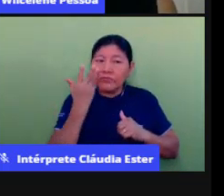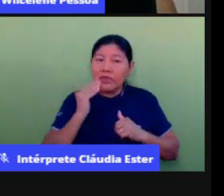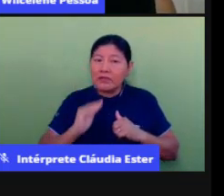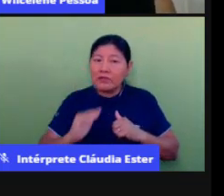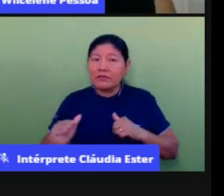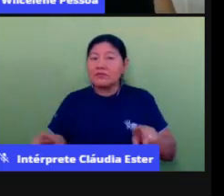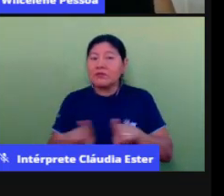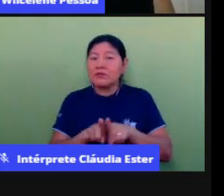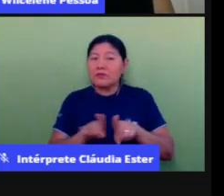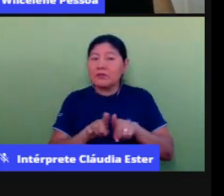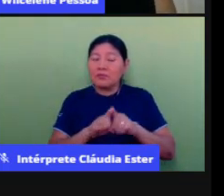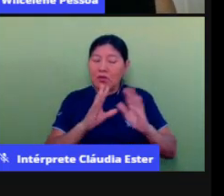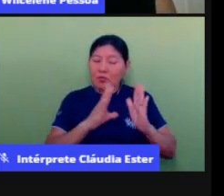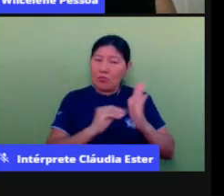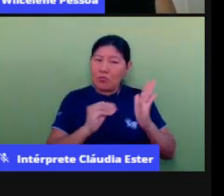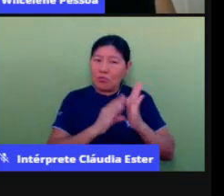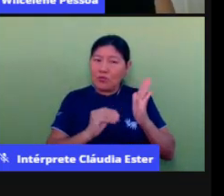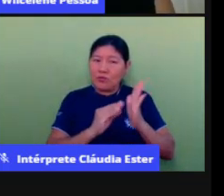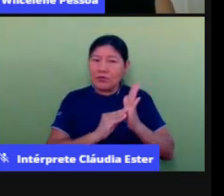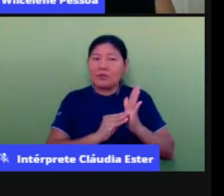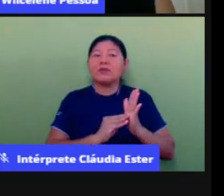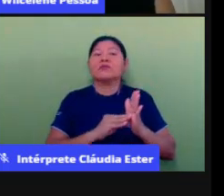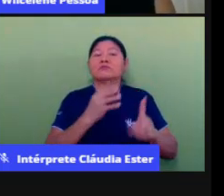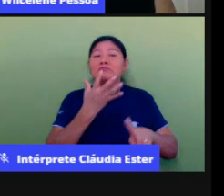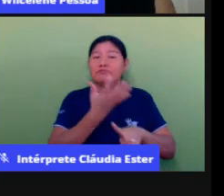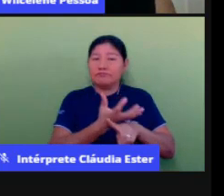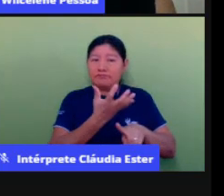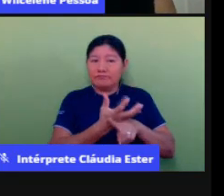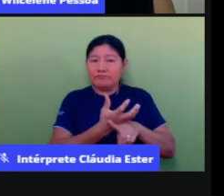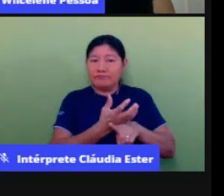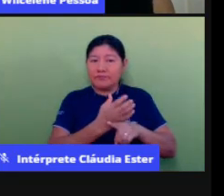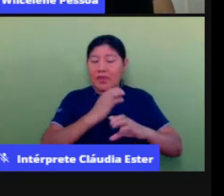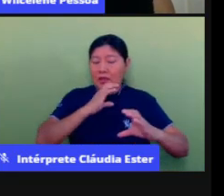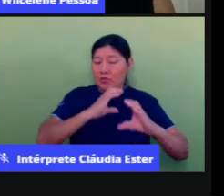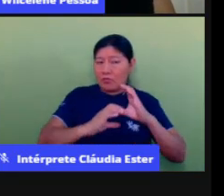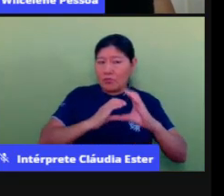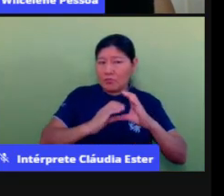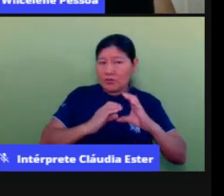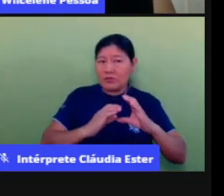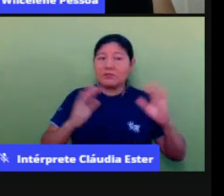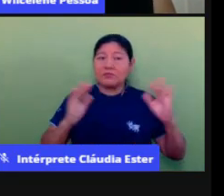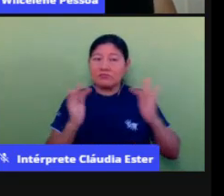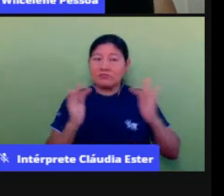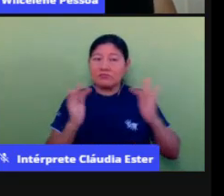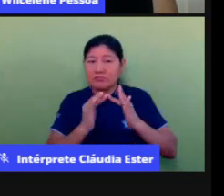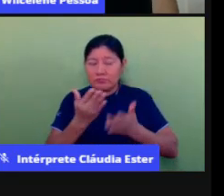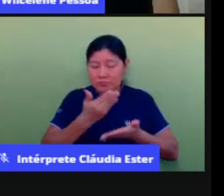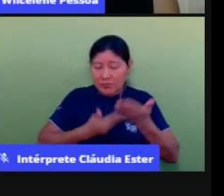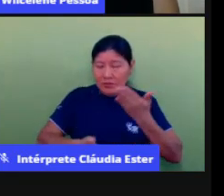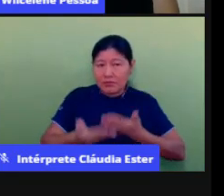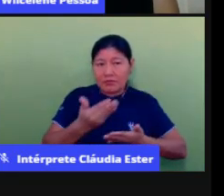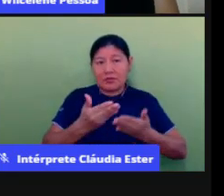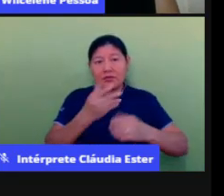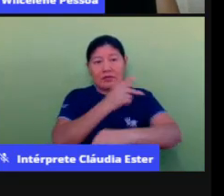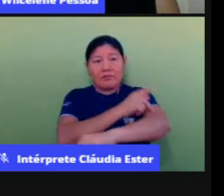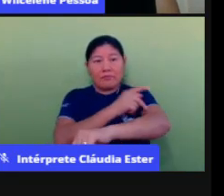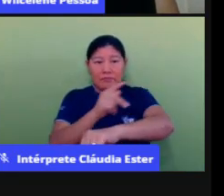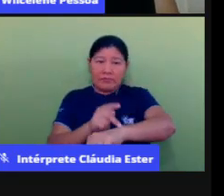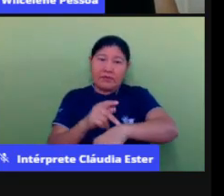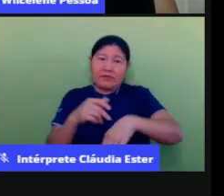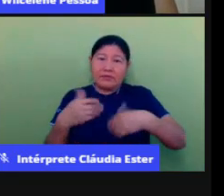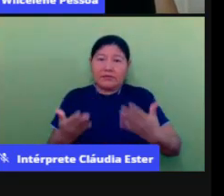a adequação da utilização de tecnologia da informação e comunicação, além da autonomia pedagógica das escolas. Então na